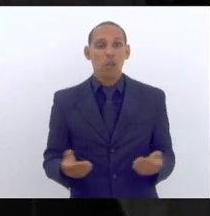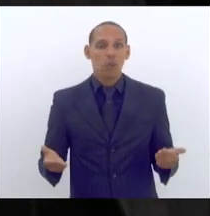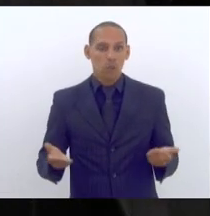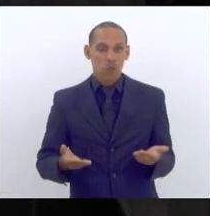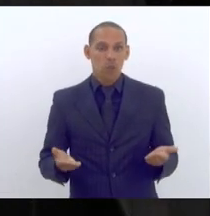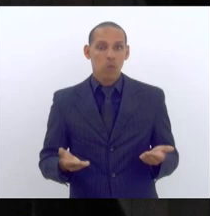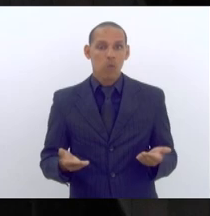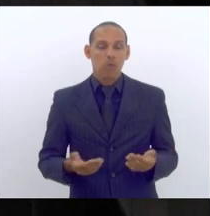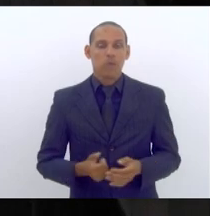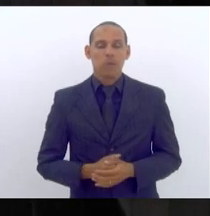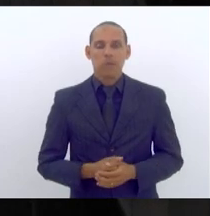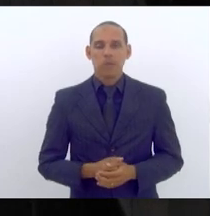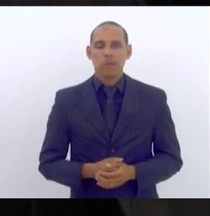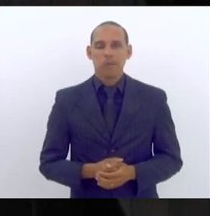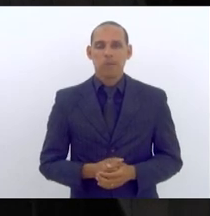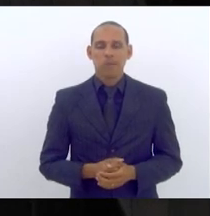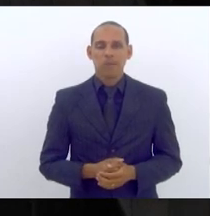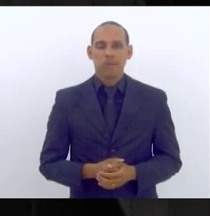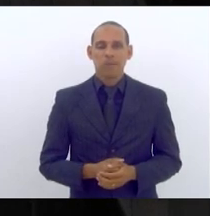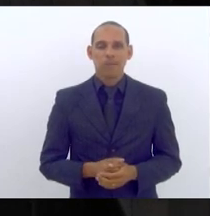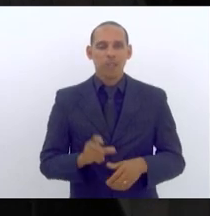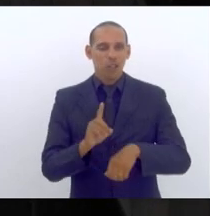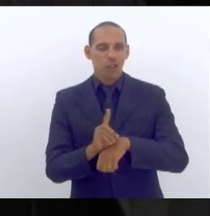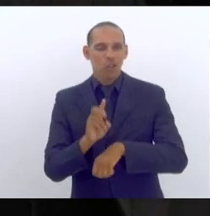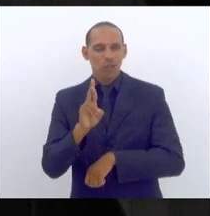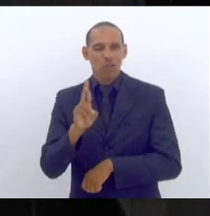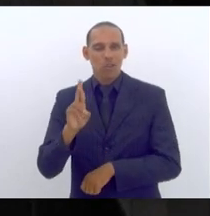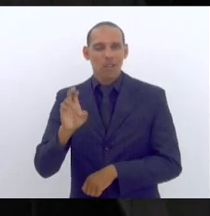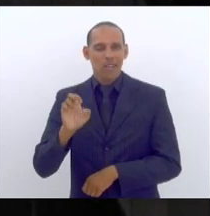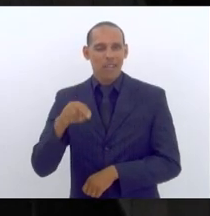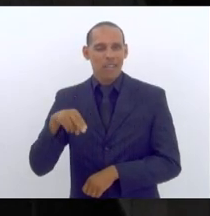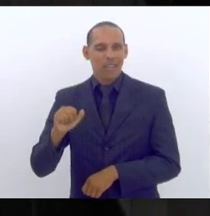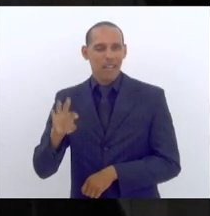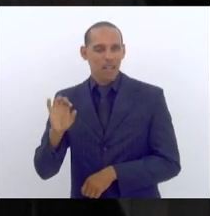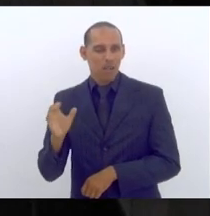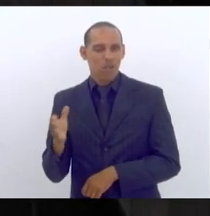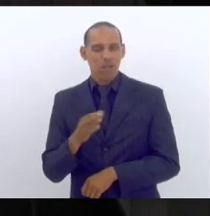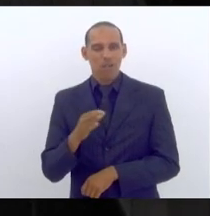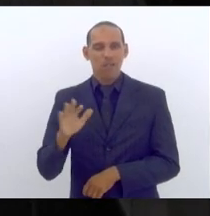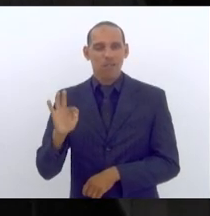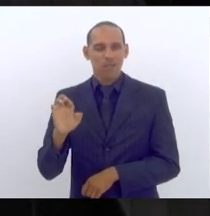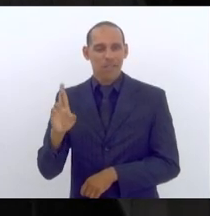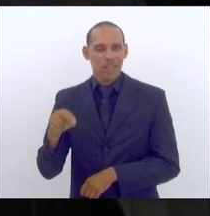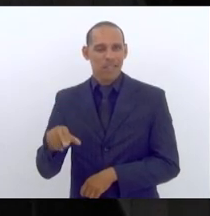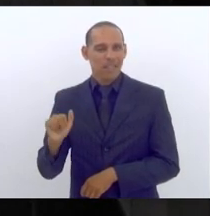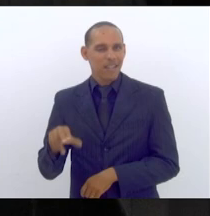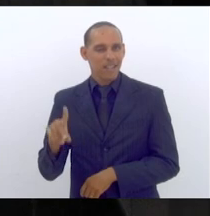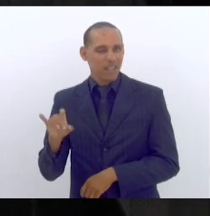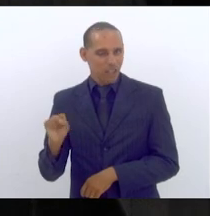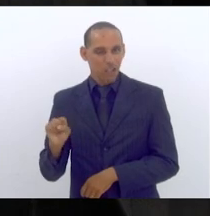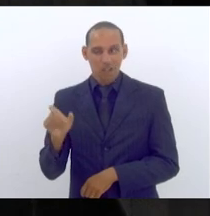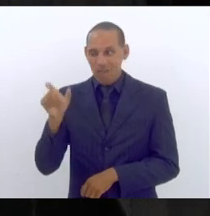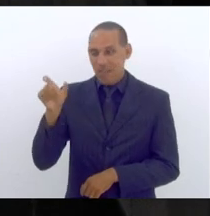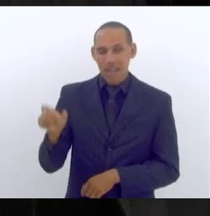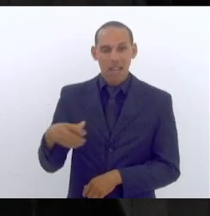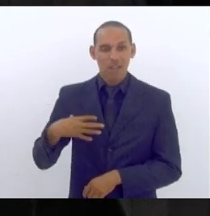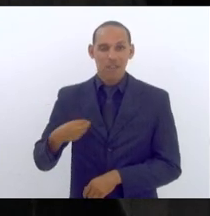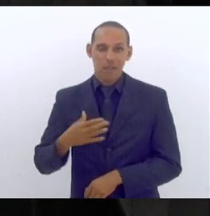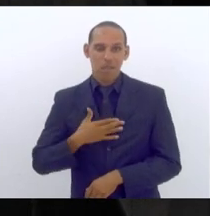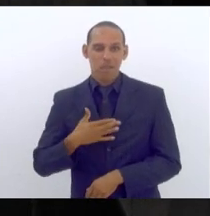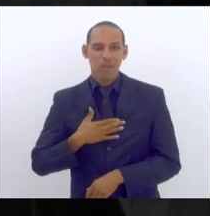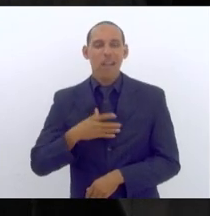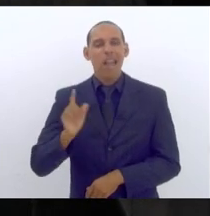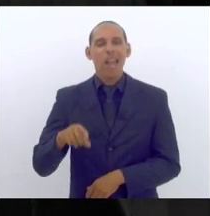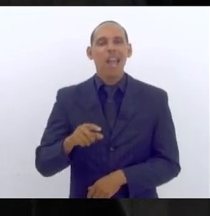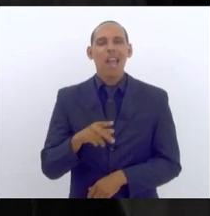ter Dr Renato Fernandes de Paula Meu filho como vice-presidente de